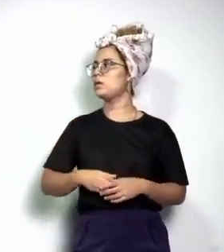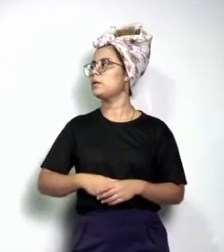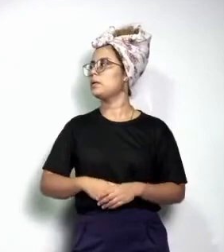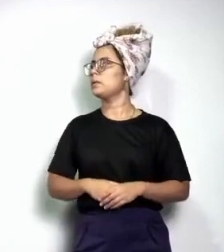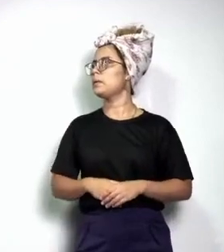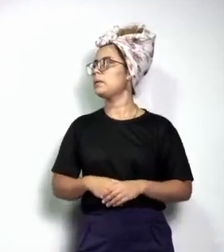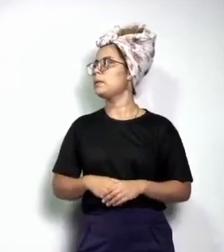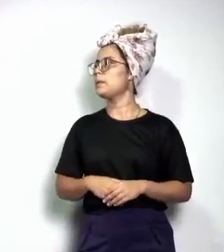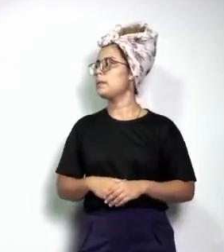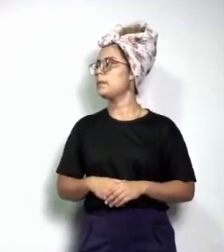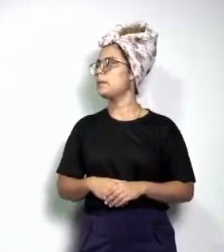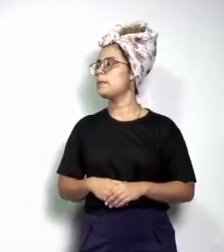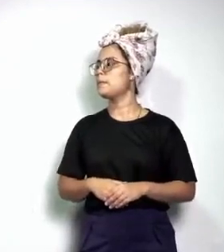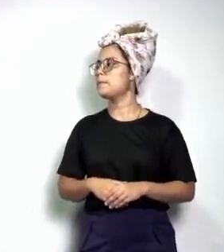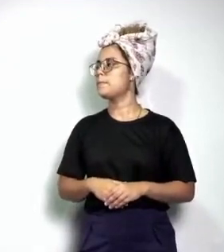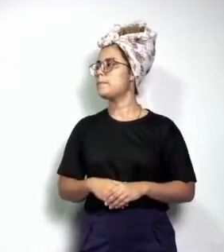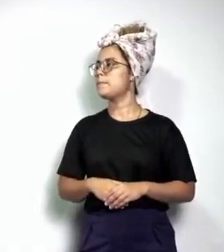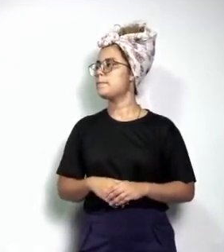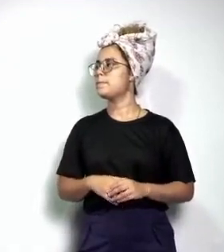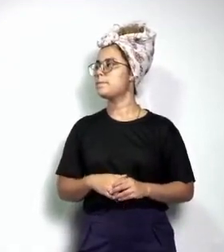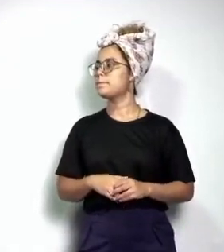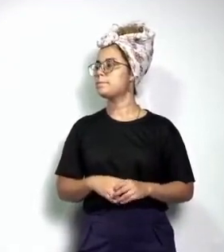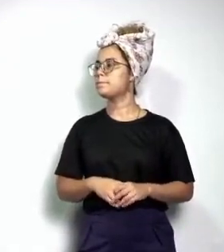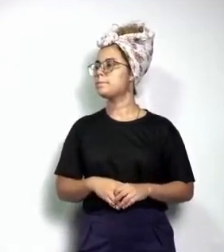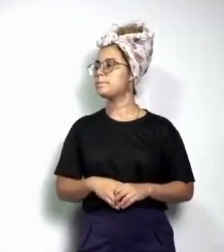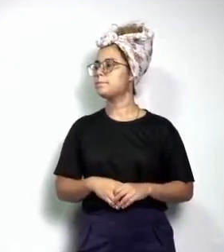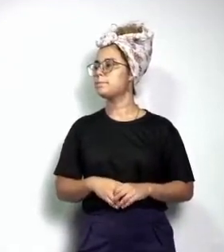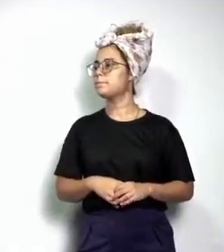Oi. Beleza.